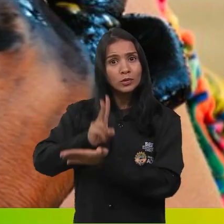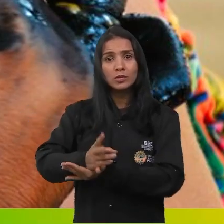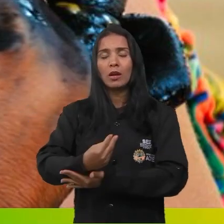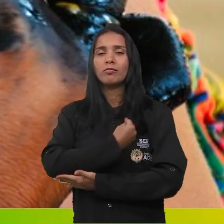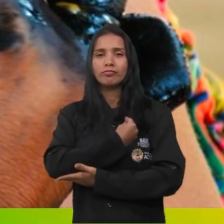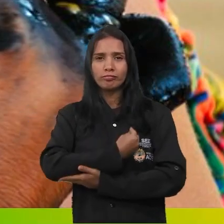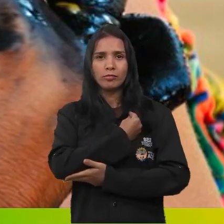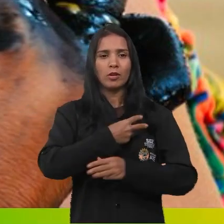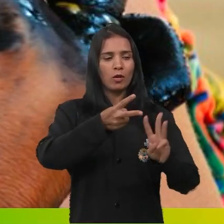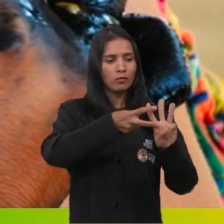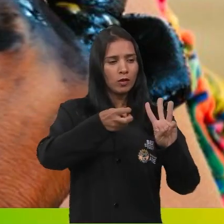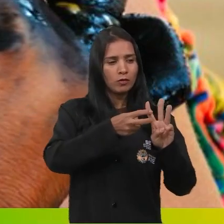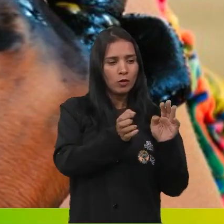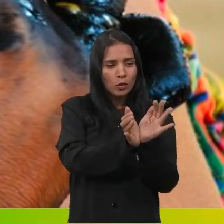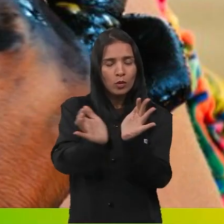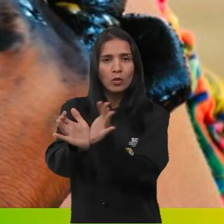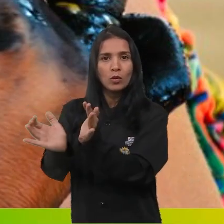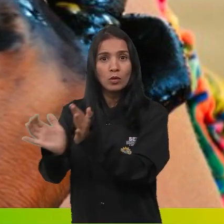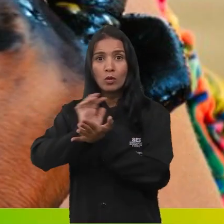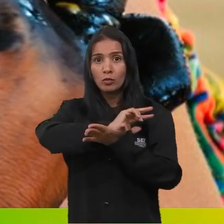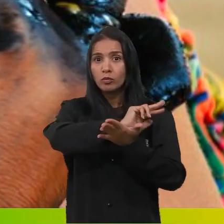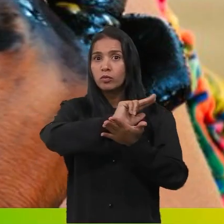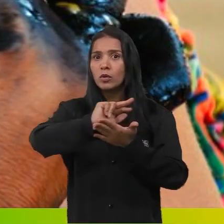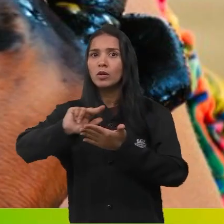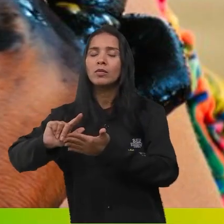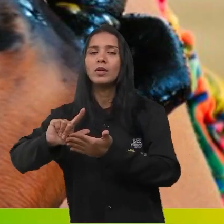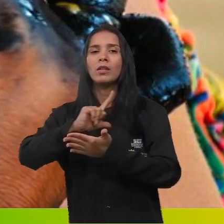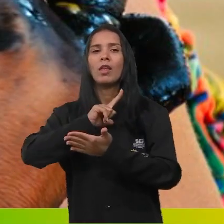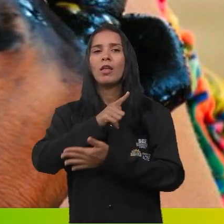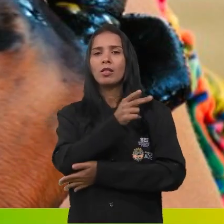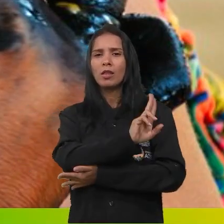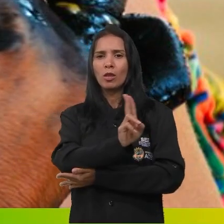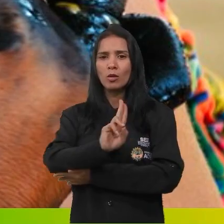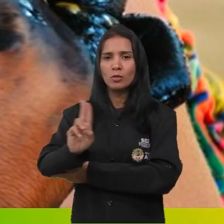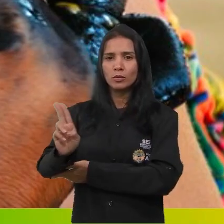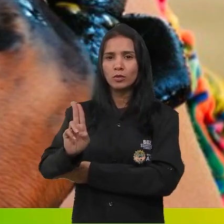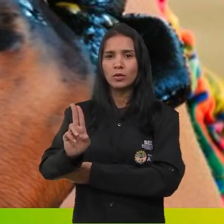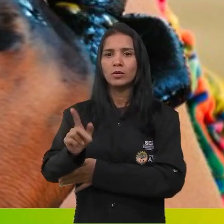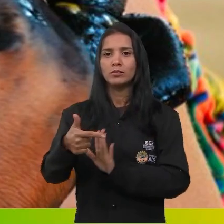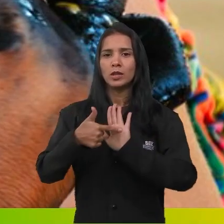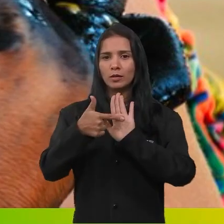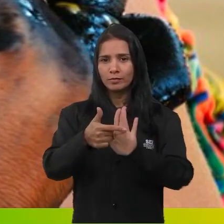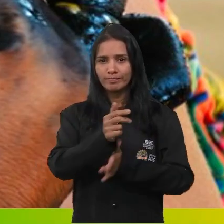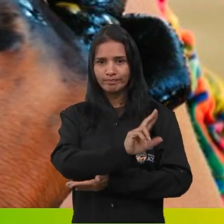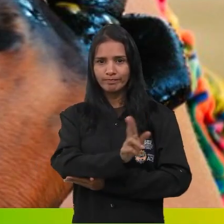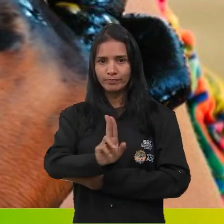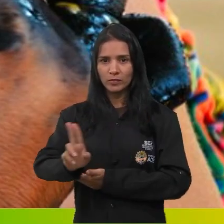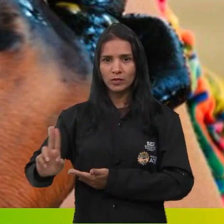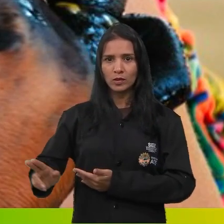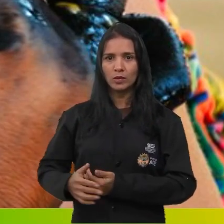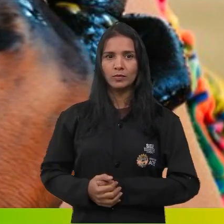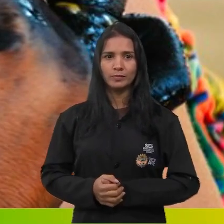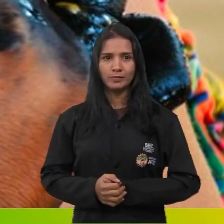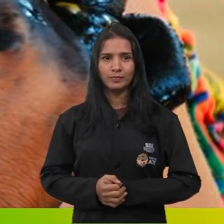indígenas. Aí aqui eu destaquei alguns deles, tá? A Xininca, Runicuni,